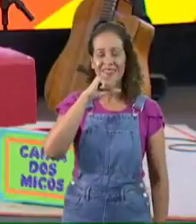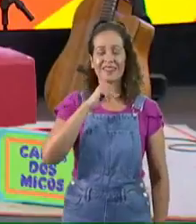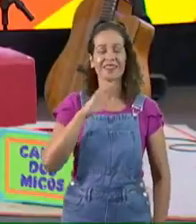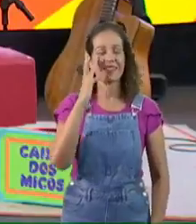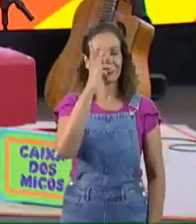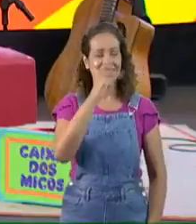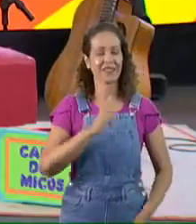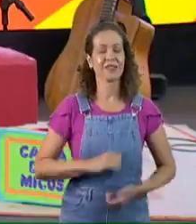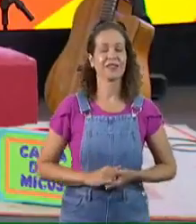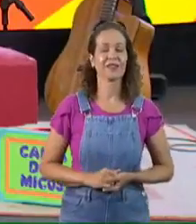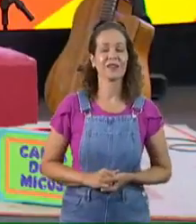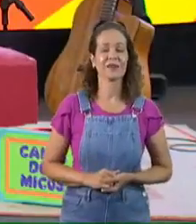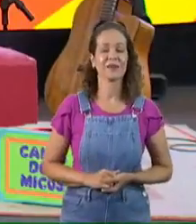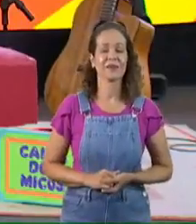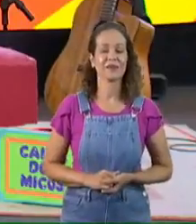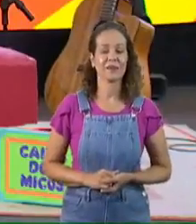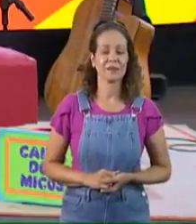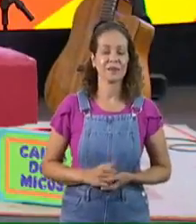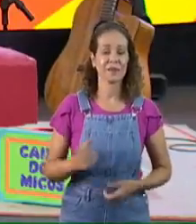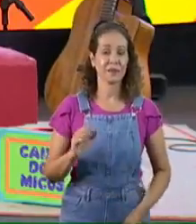Agora pode jogar, Dalit.